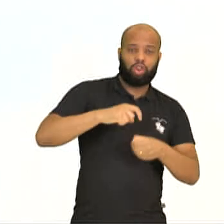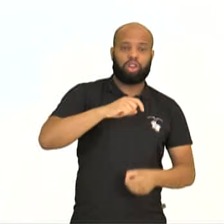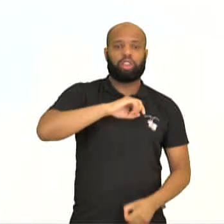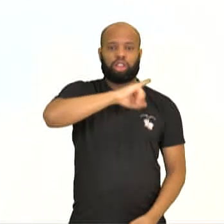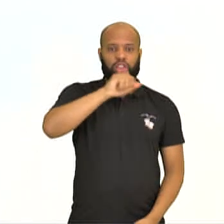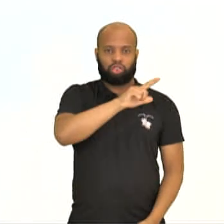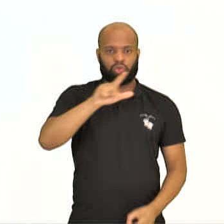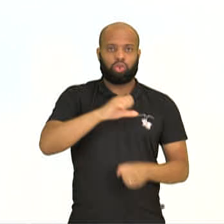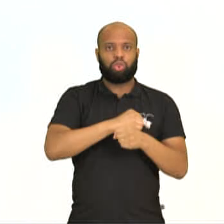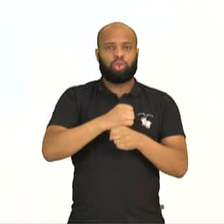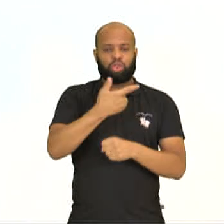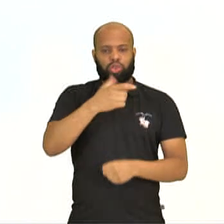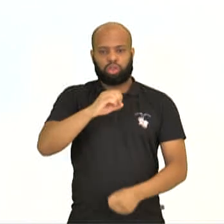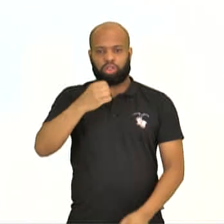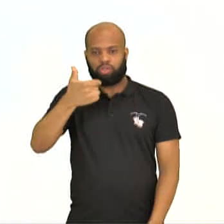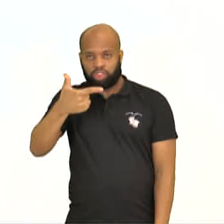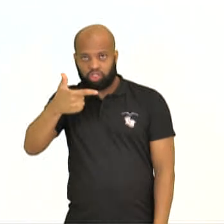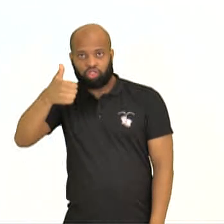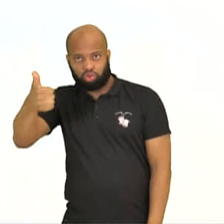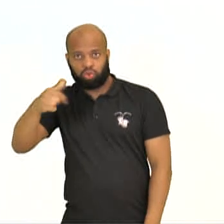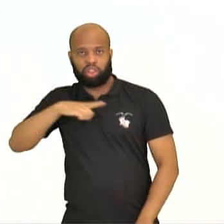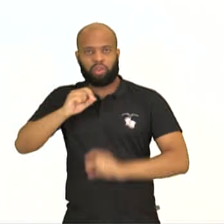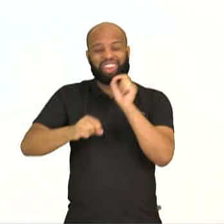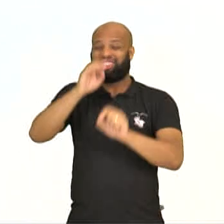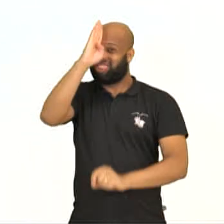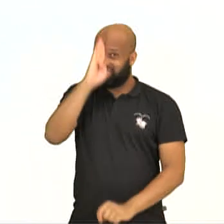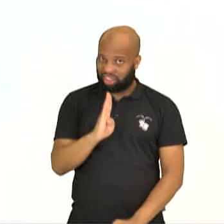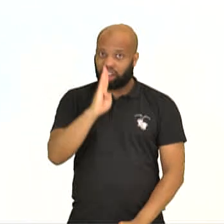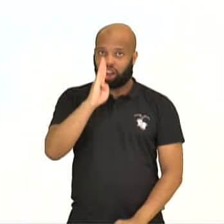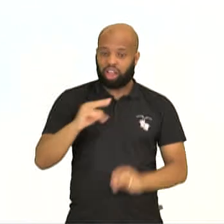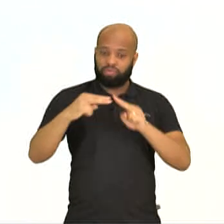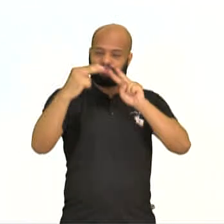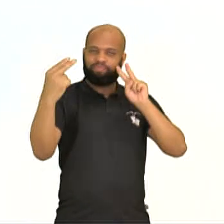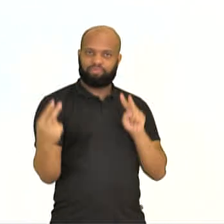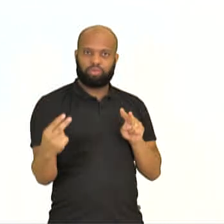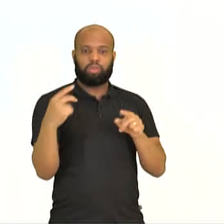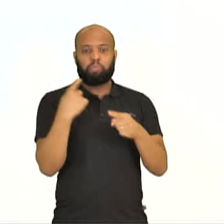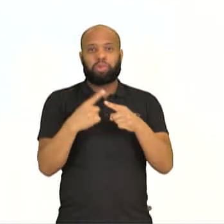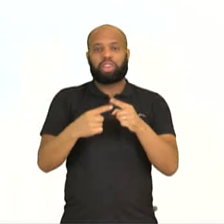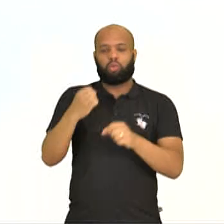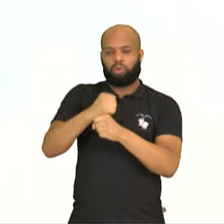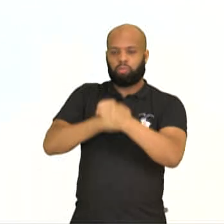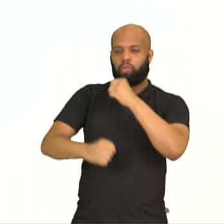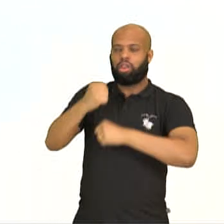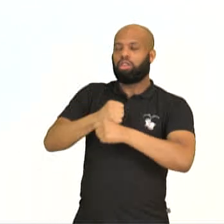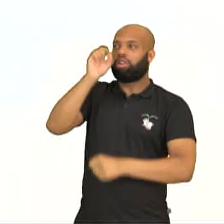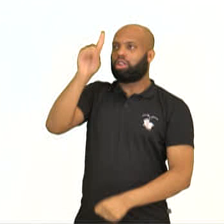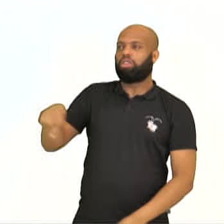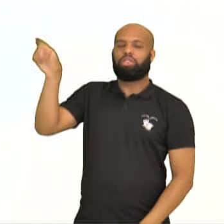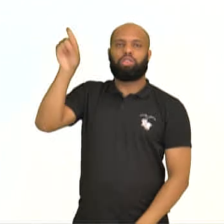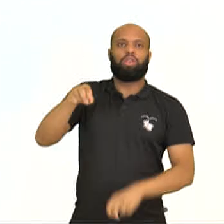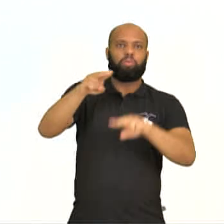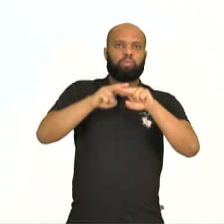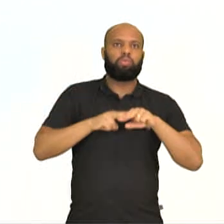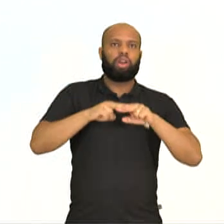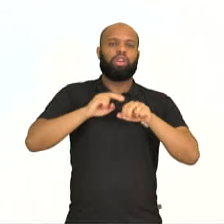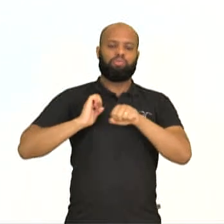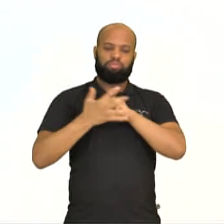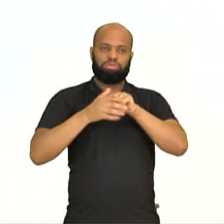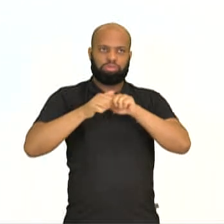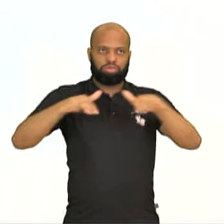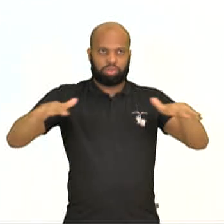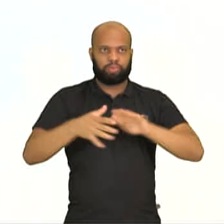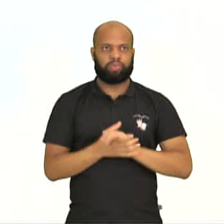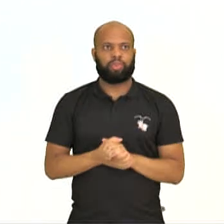evento virtual e gratuito, após o cancelamento do encontro anual no ano passado devido à pandemia. A Electronic